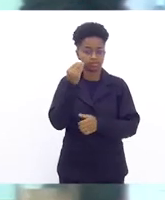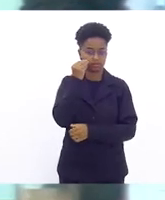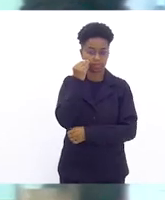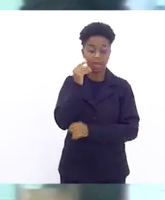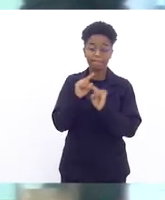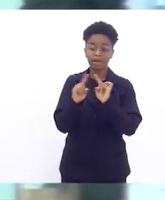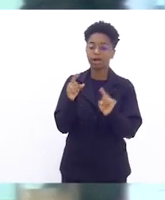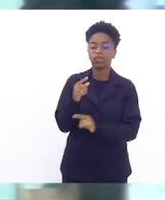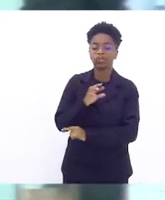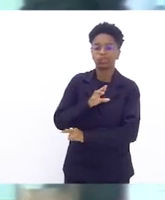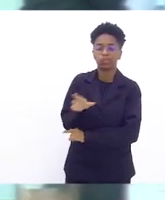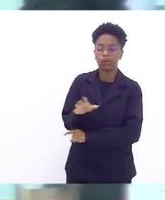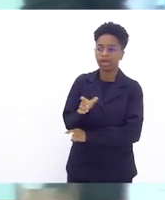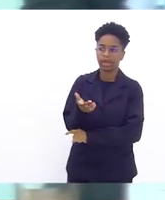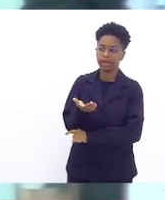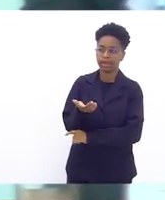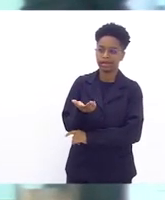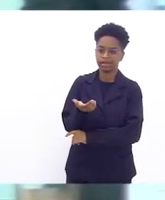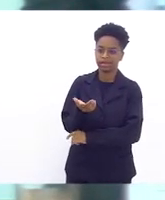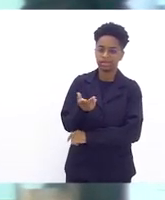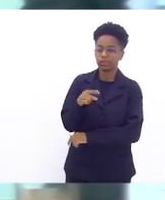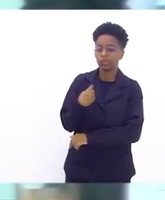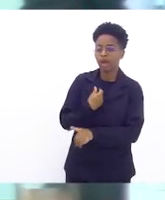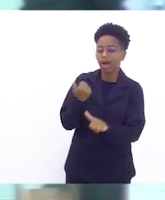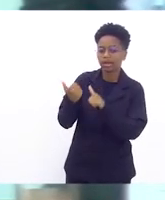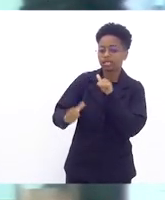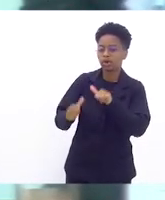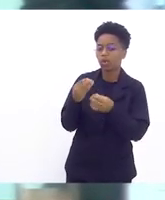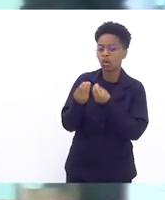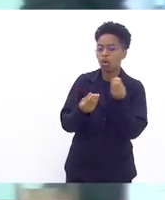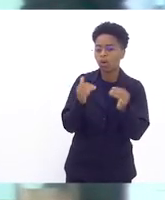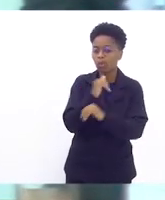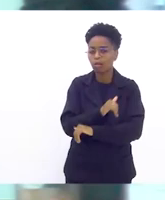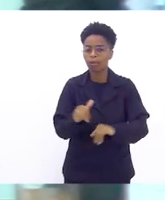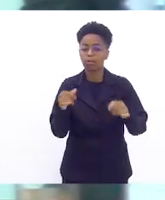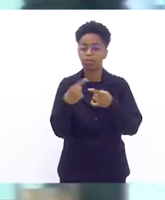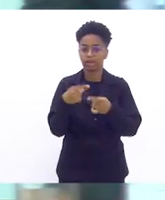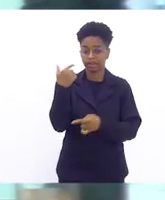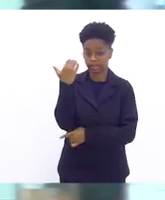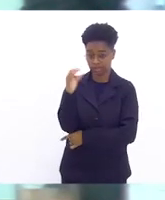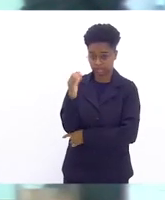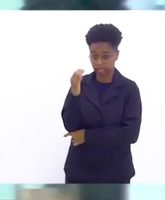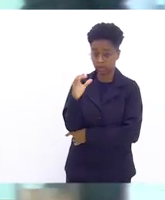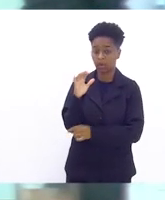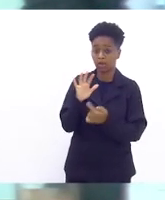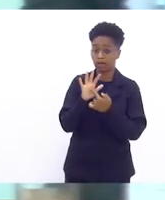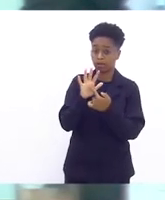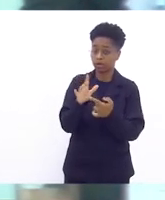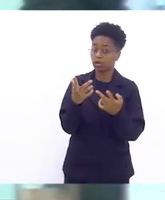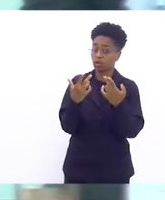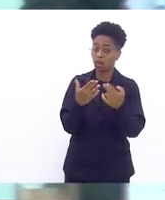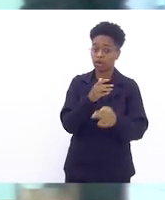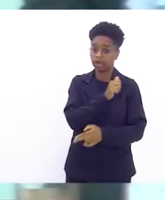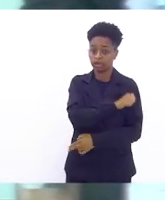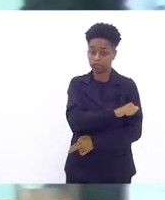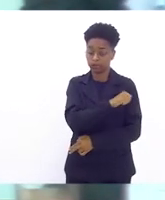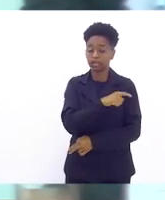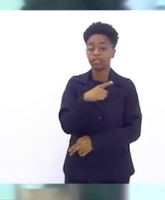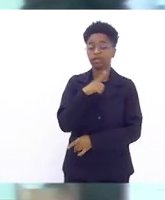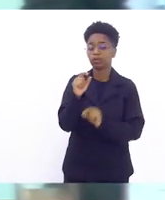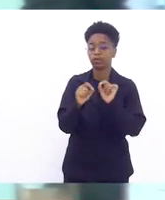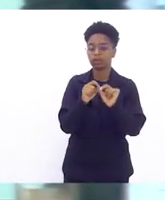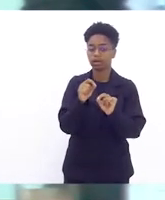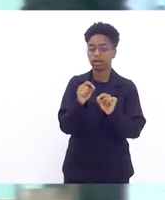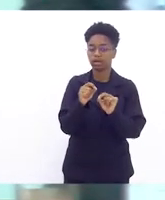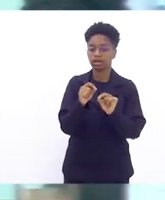não é a gente a gente analisa o parâmetro de lançamento né que no caso de Niterói como a cidade do Rio ele também tem a gestão de